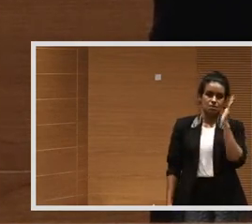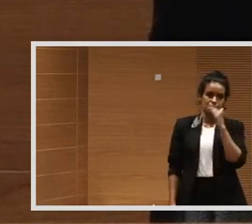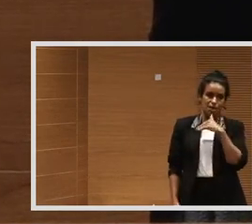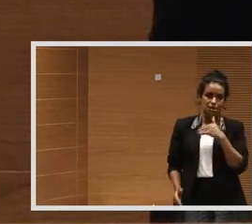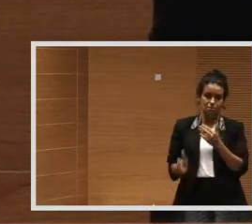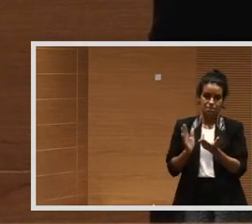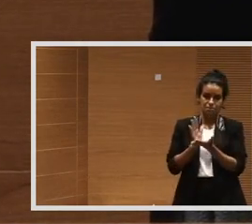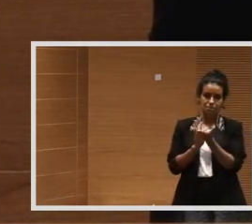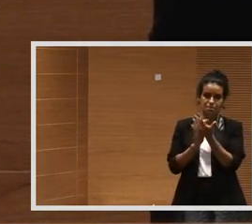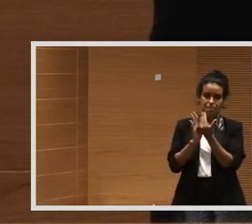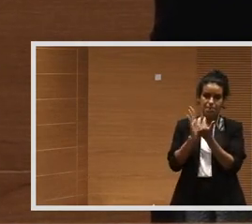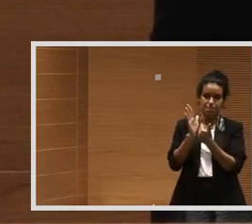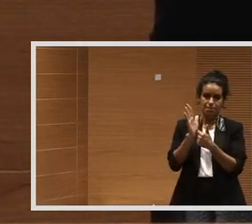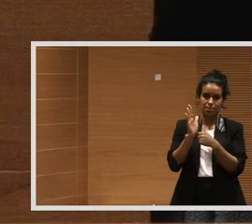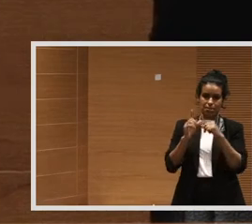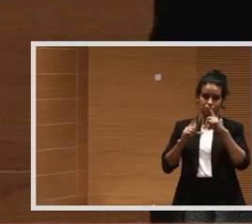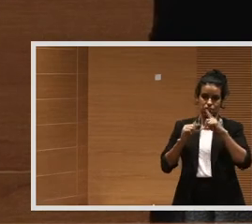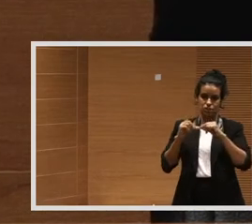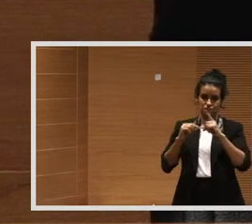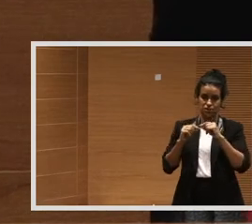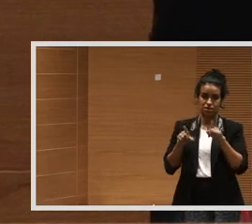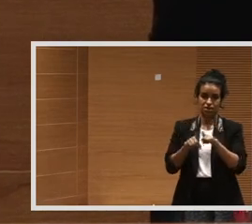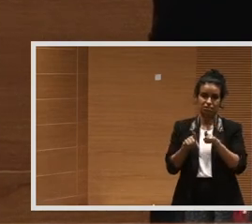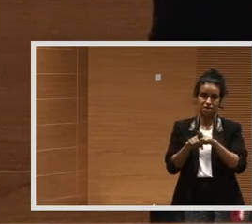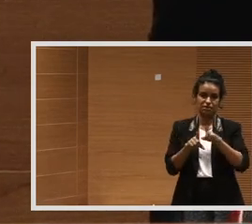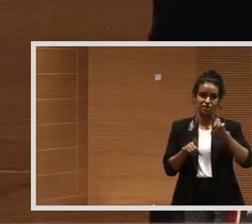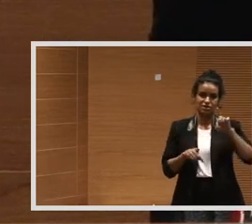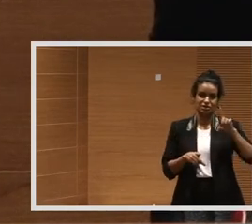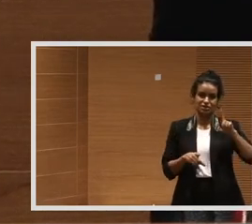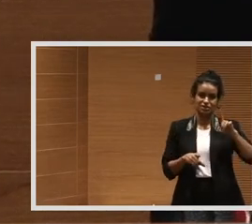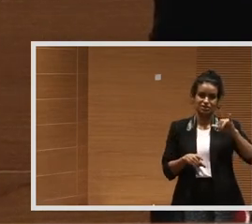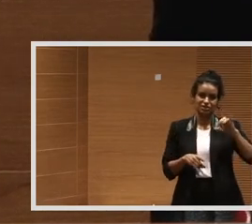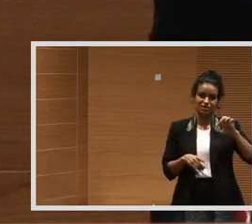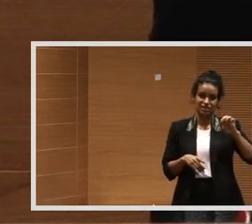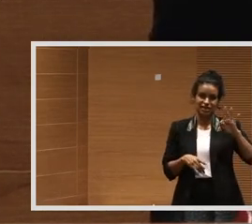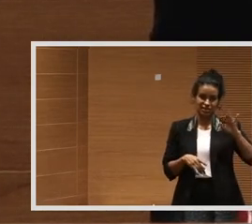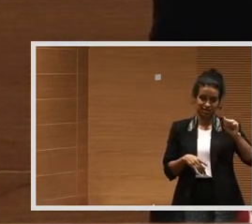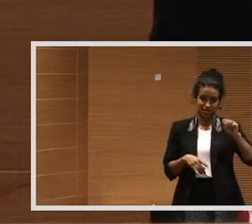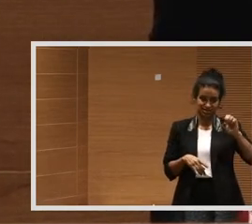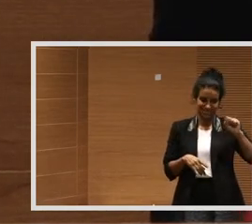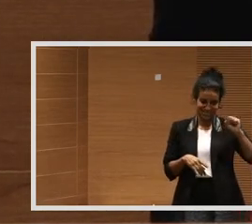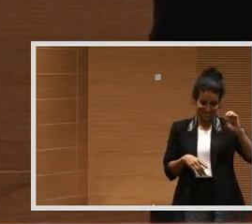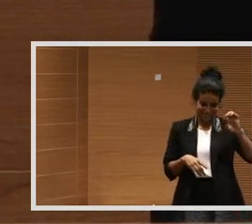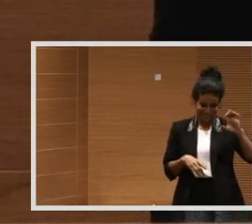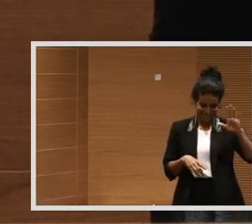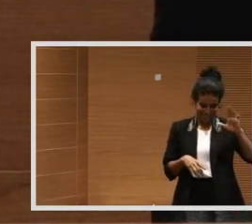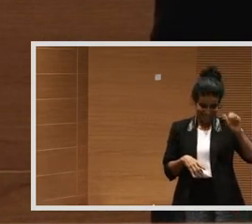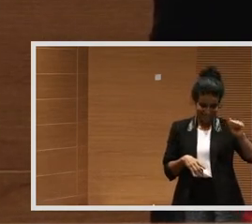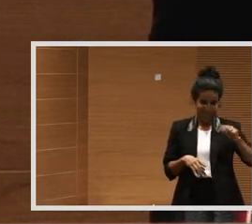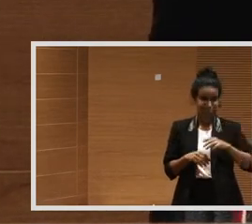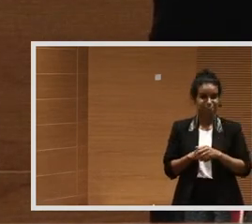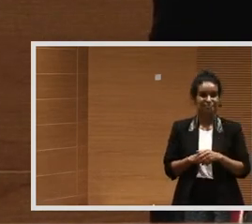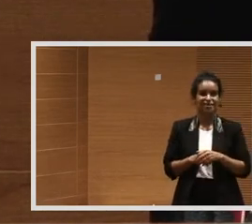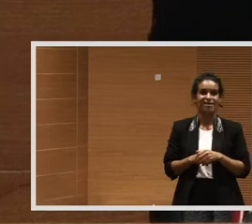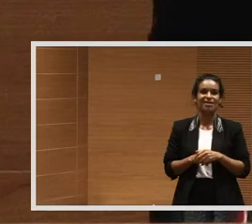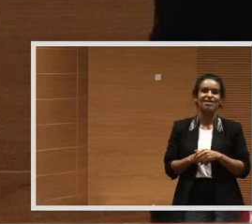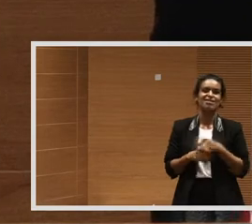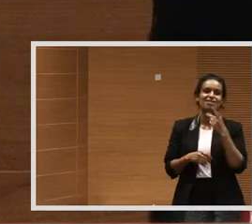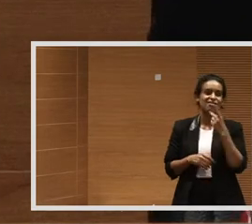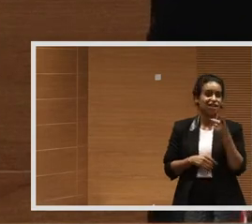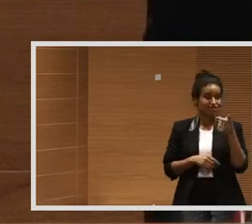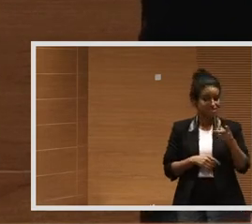estrelas e a maldita dieta seca. Eu juro que eu quero um dia pegar alguém que prescreve dieta seca e botar em dieta